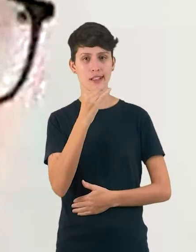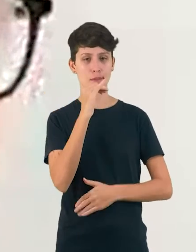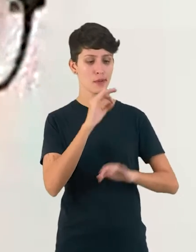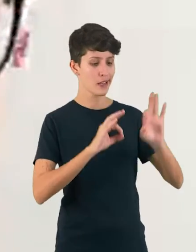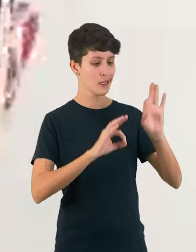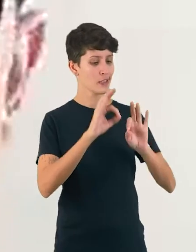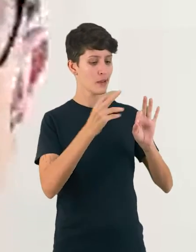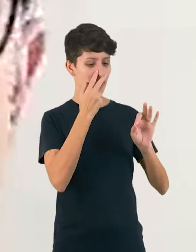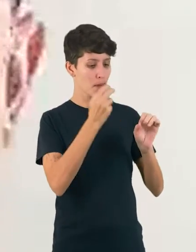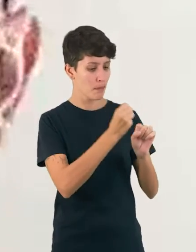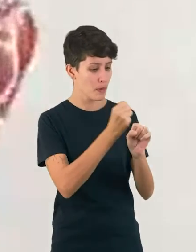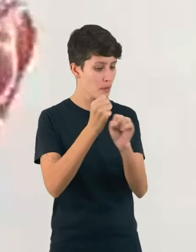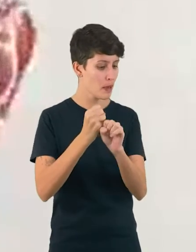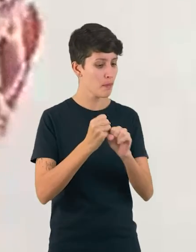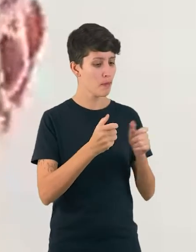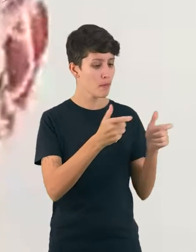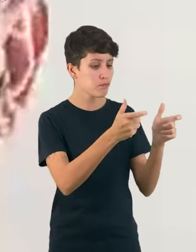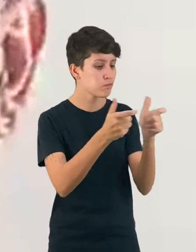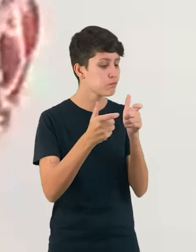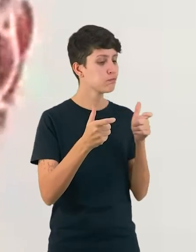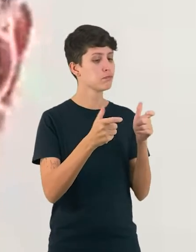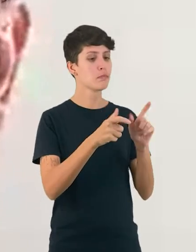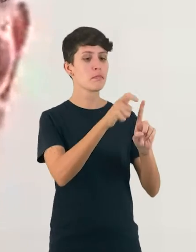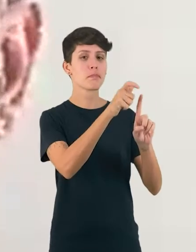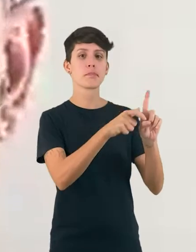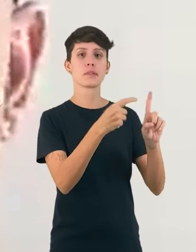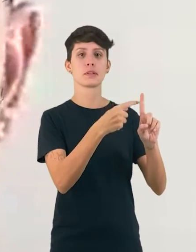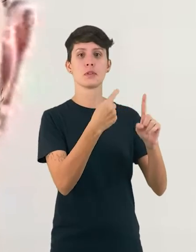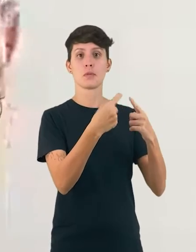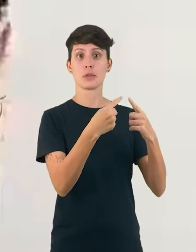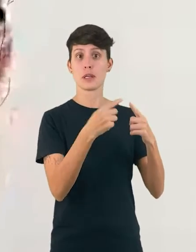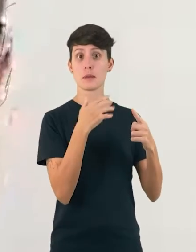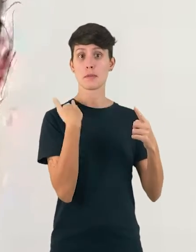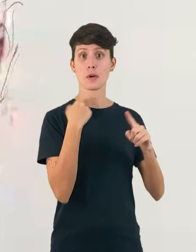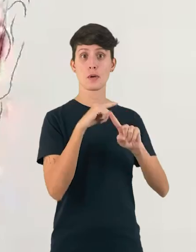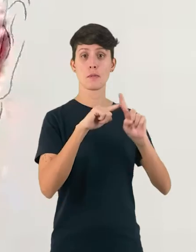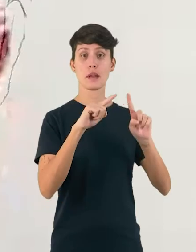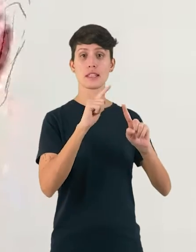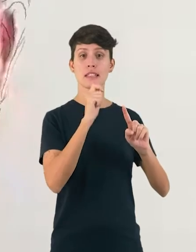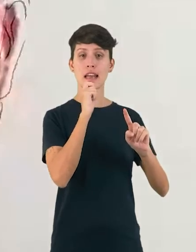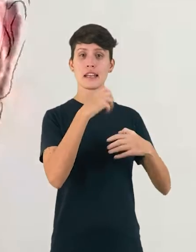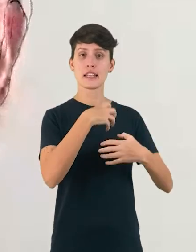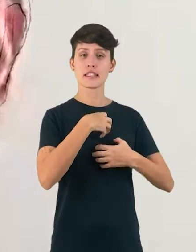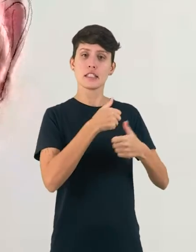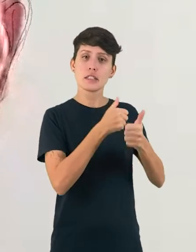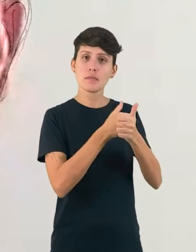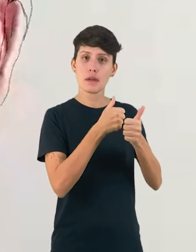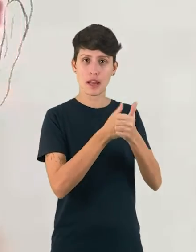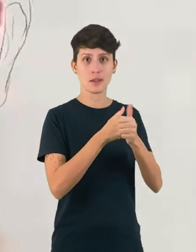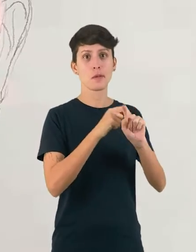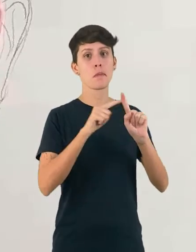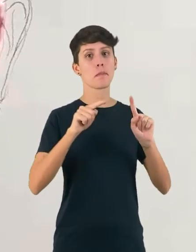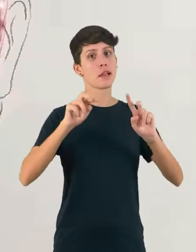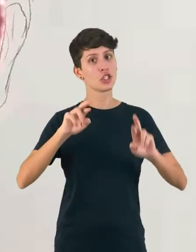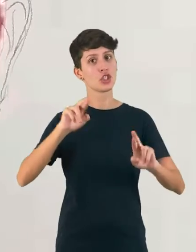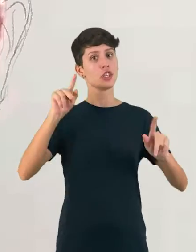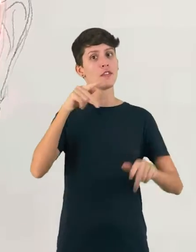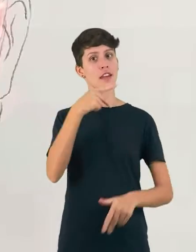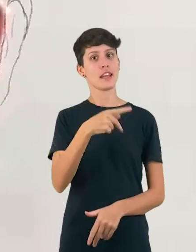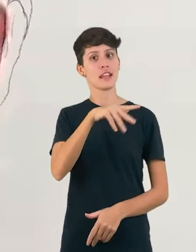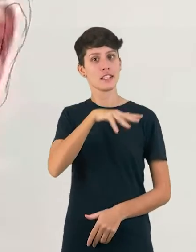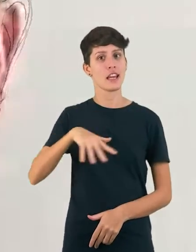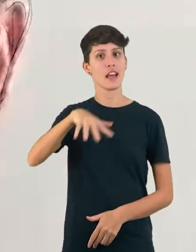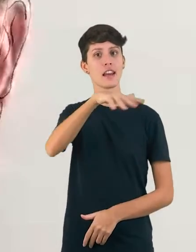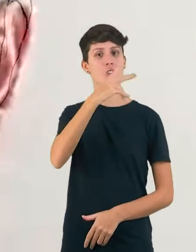altar particular, né, para aquele ente, porque ele ainda se faz presente, ao passo que o